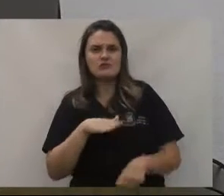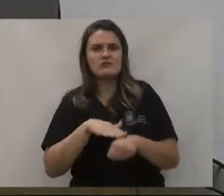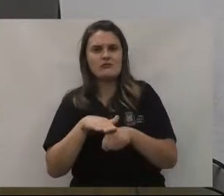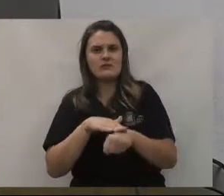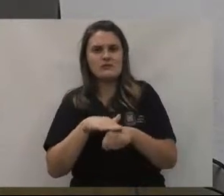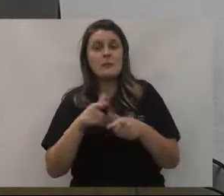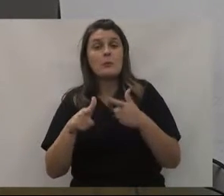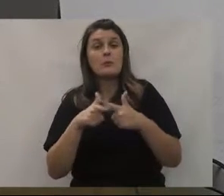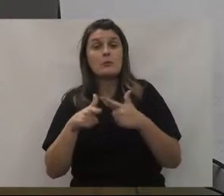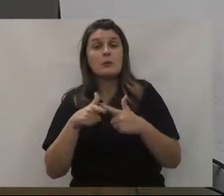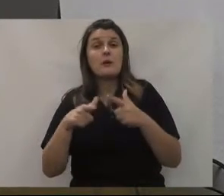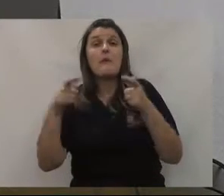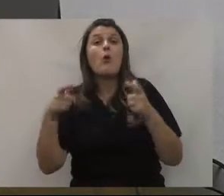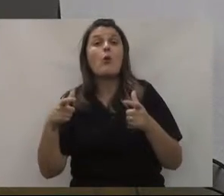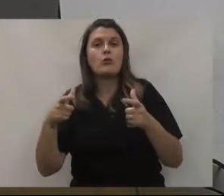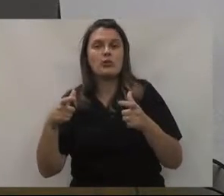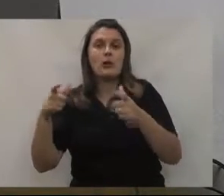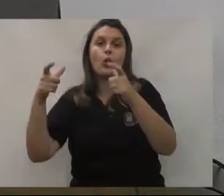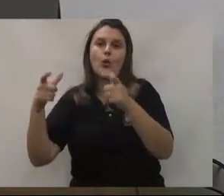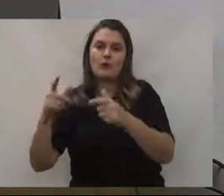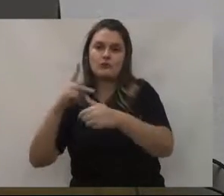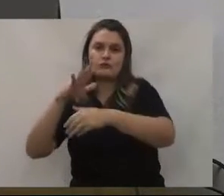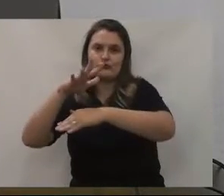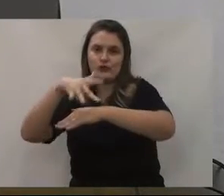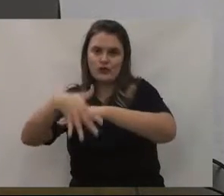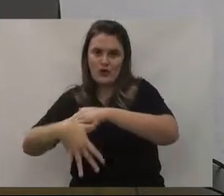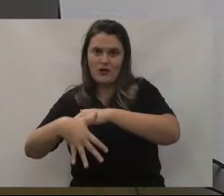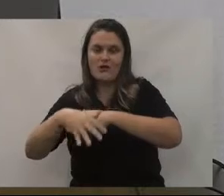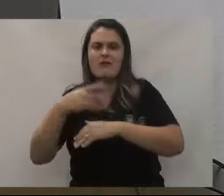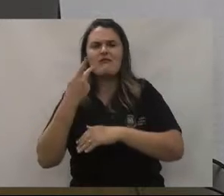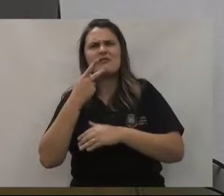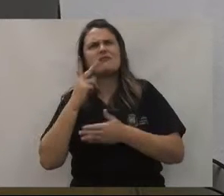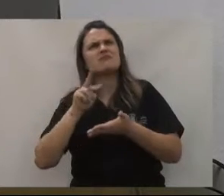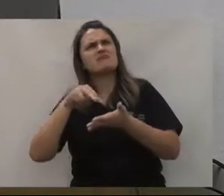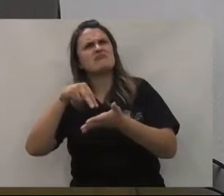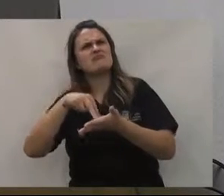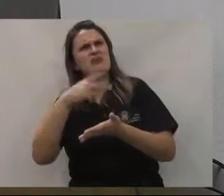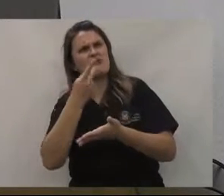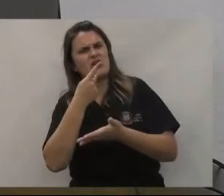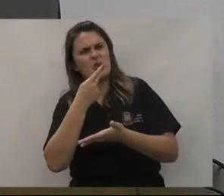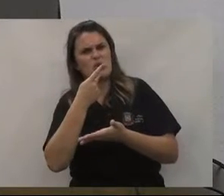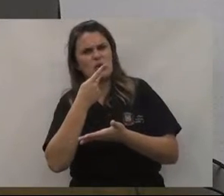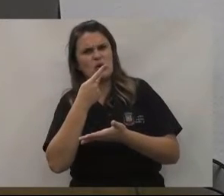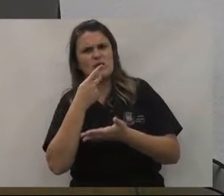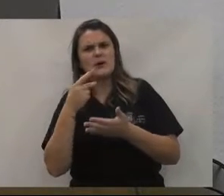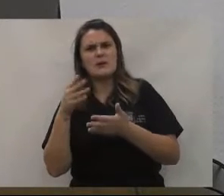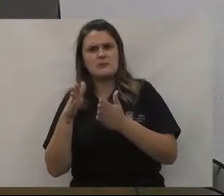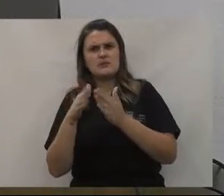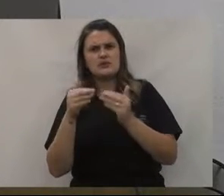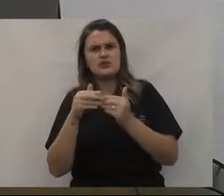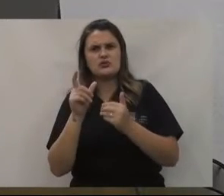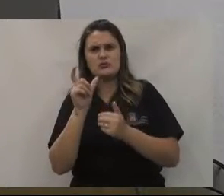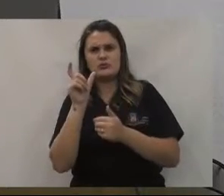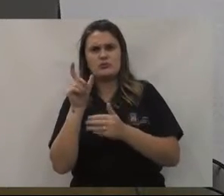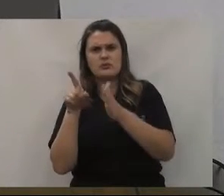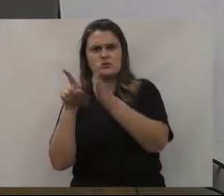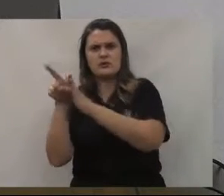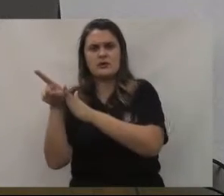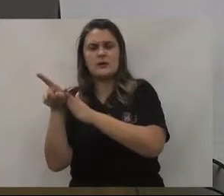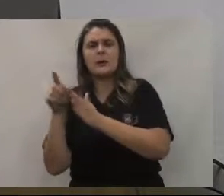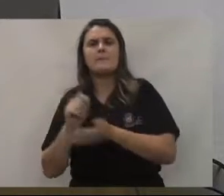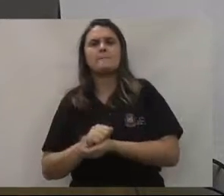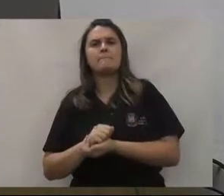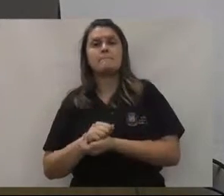o problema estava em Porto Vitória. Ele levantou depois, quando pediu a palavra, ele disse o